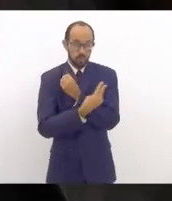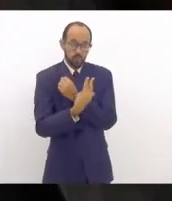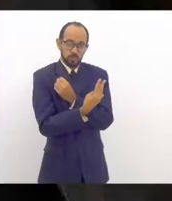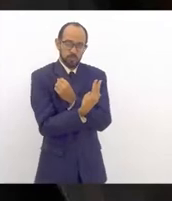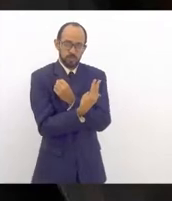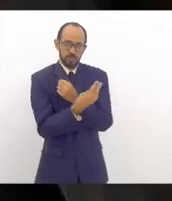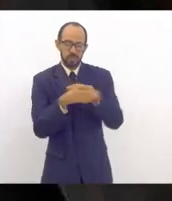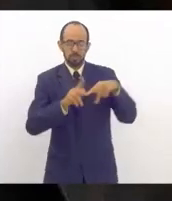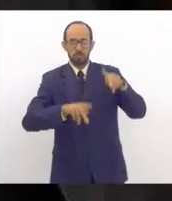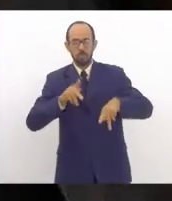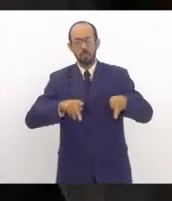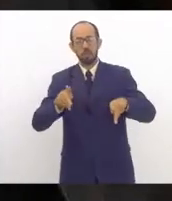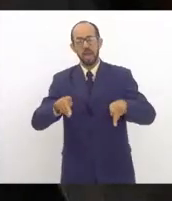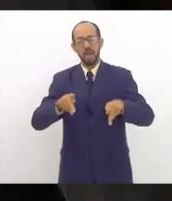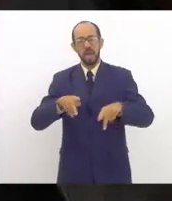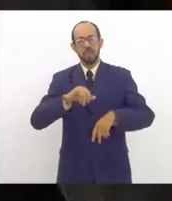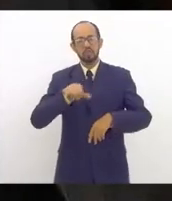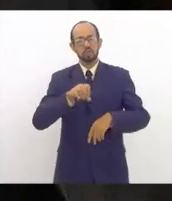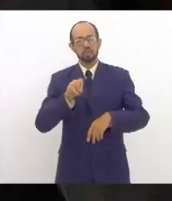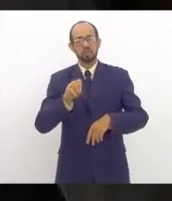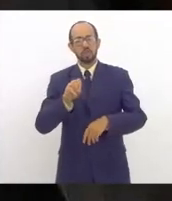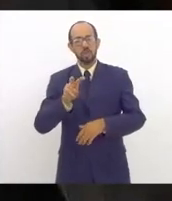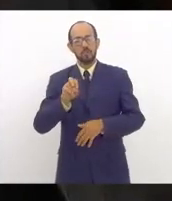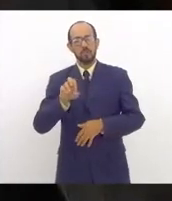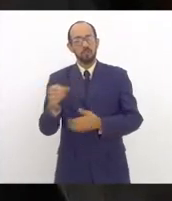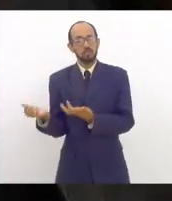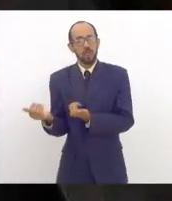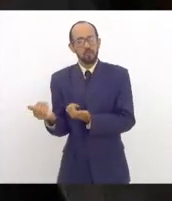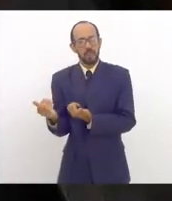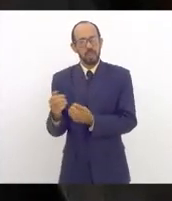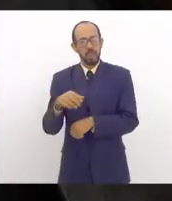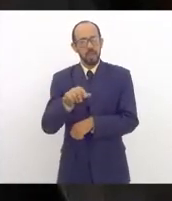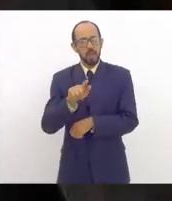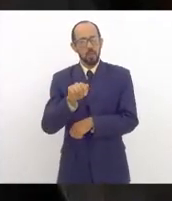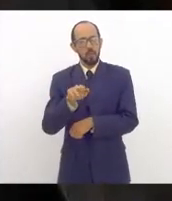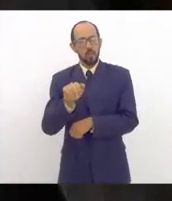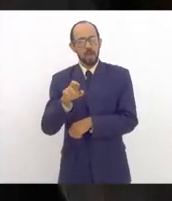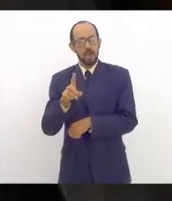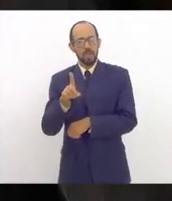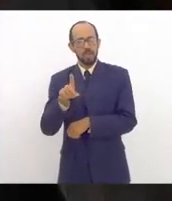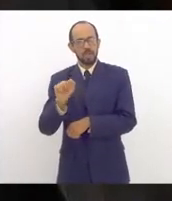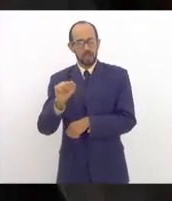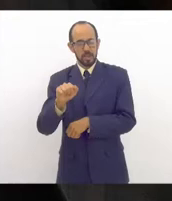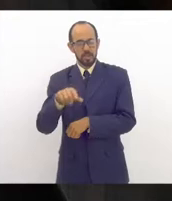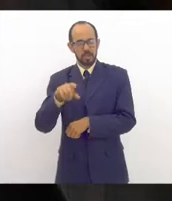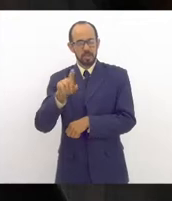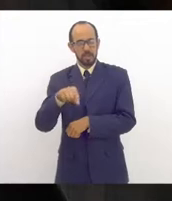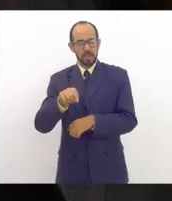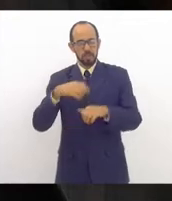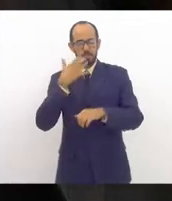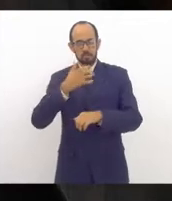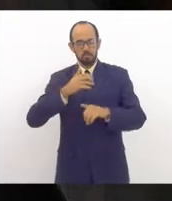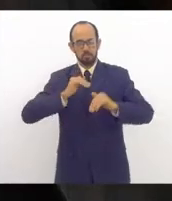Popular Jovem Guarda movimento musical e cultural